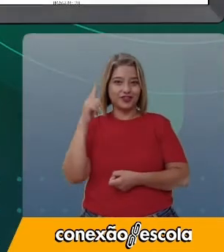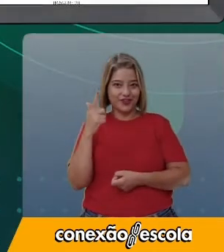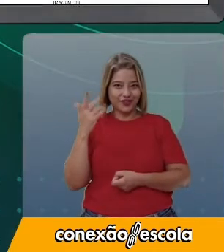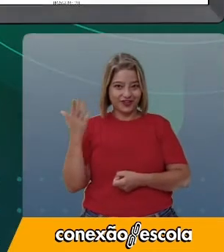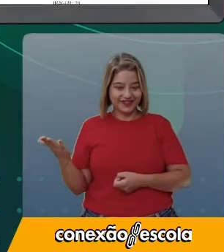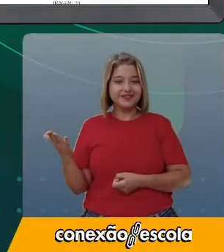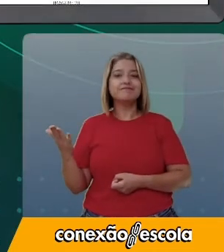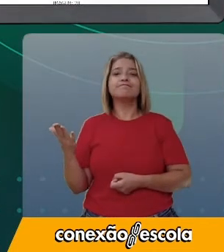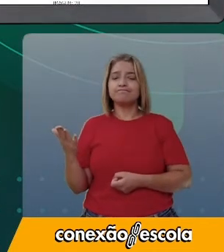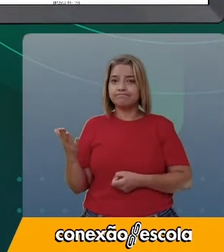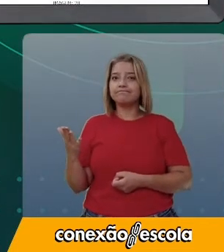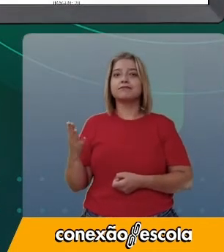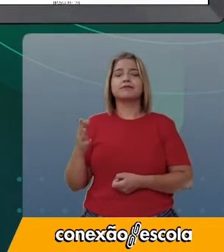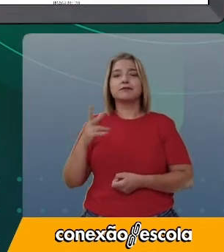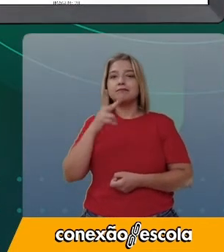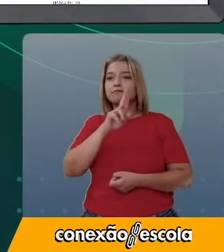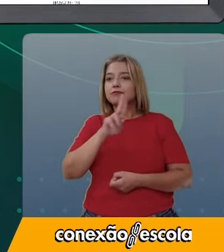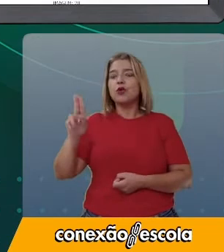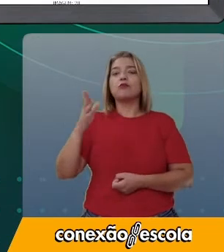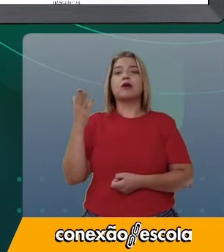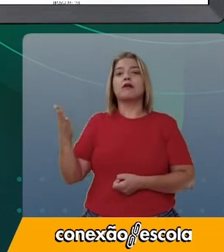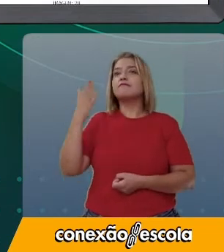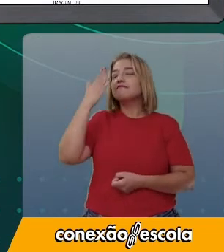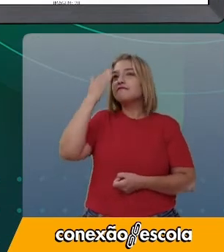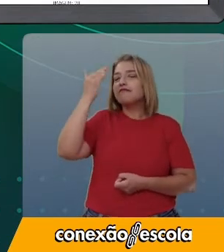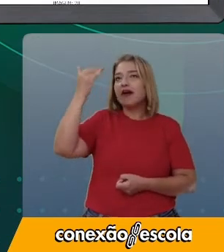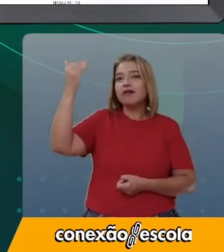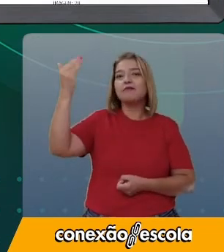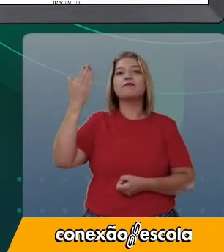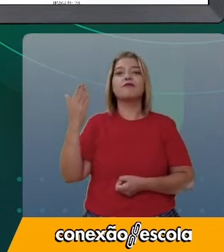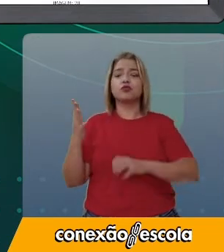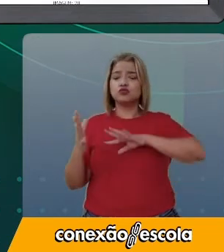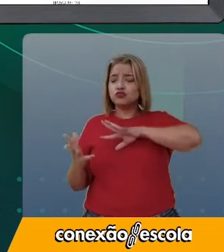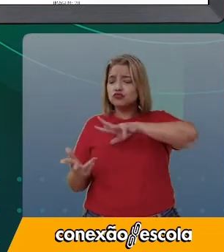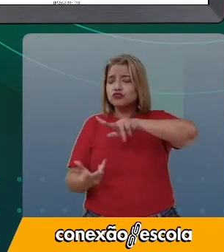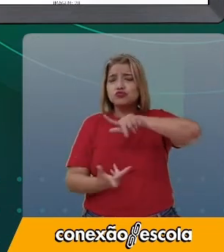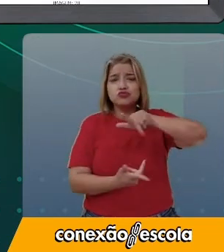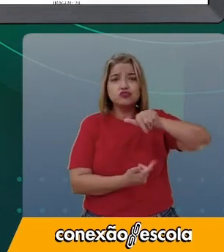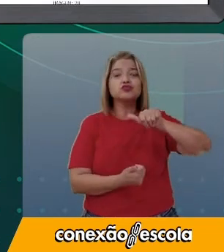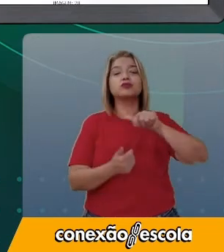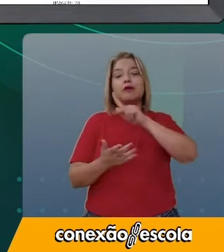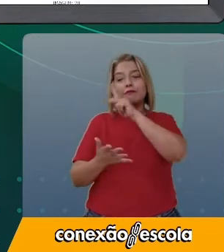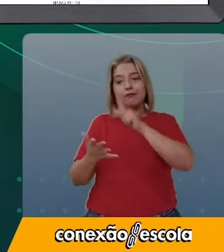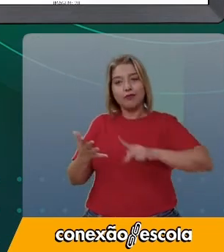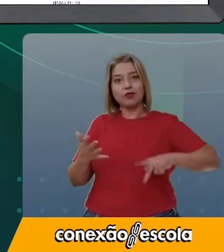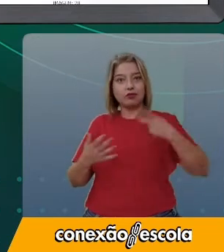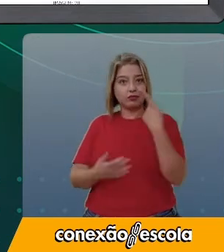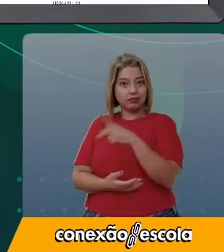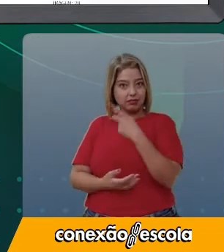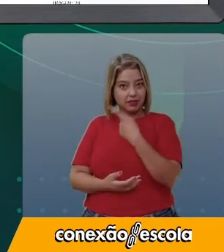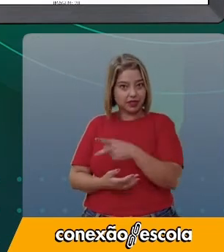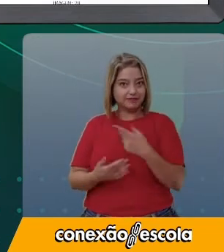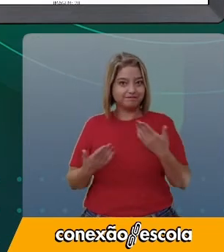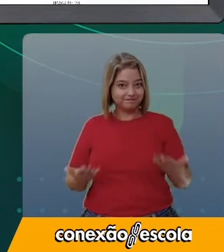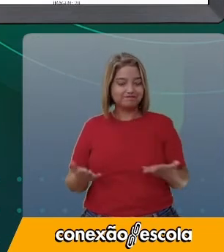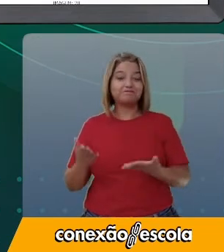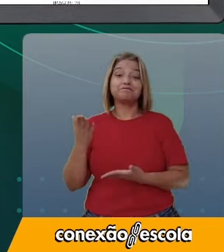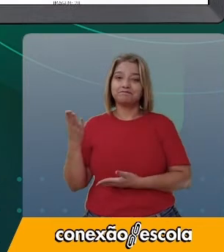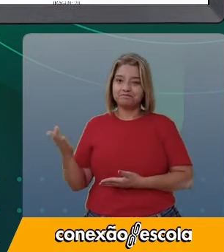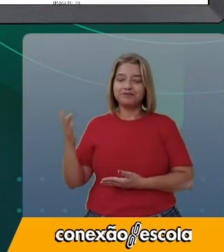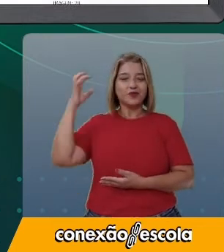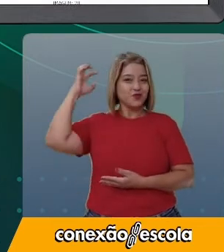nomes mais respeitados no mundo em relação à poesia. Então,